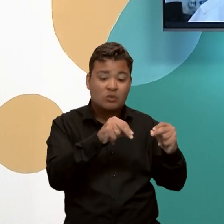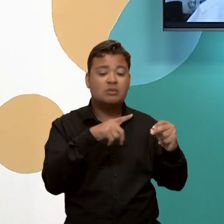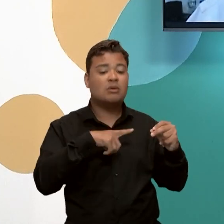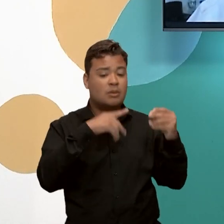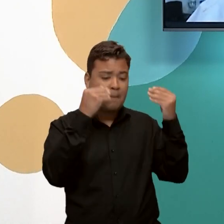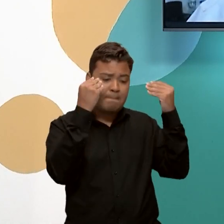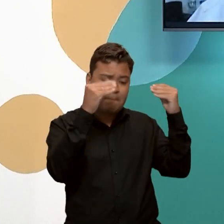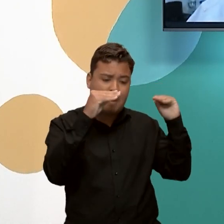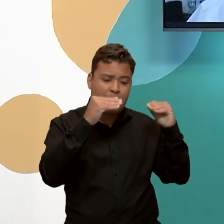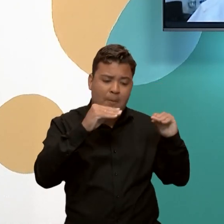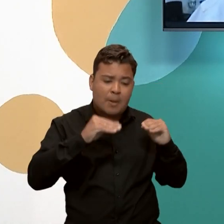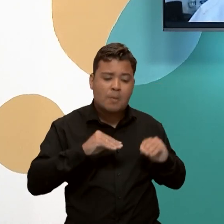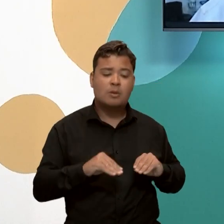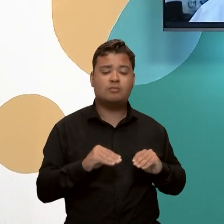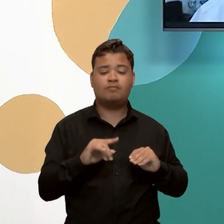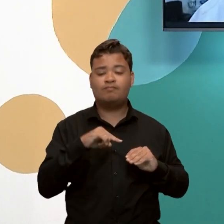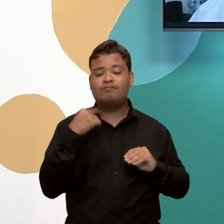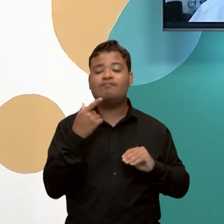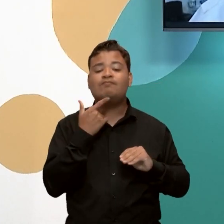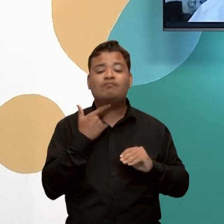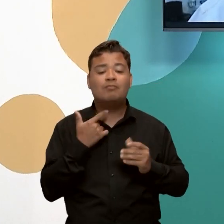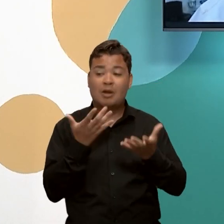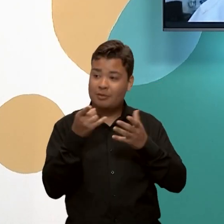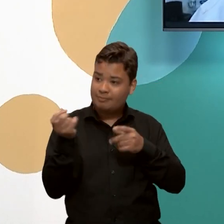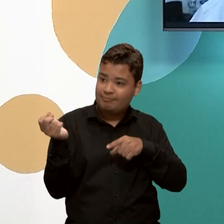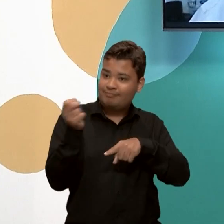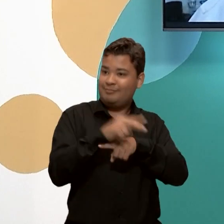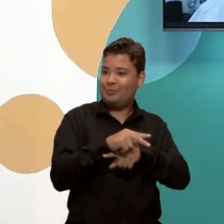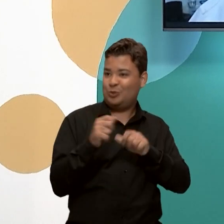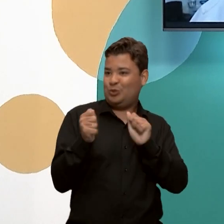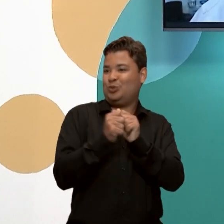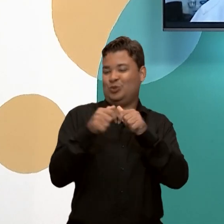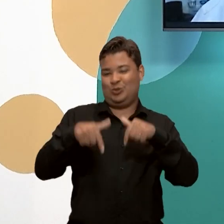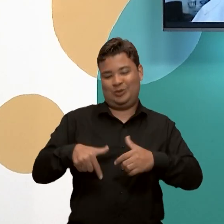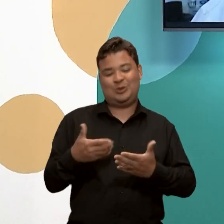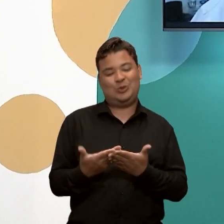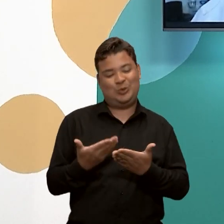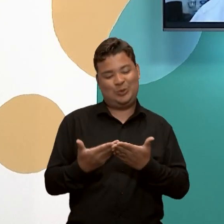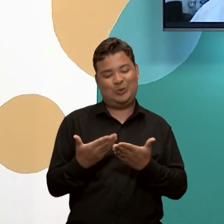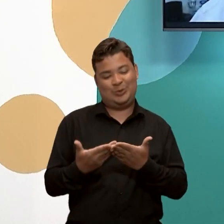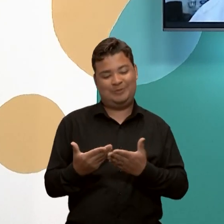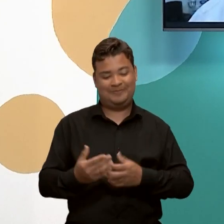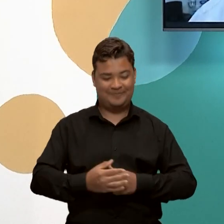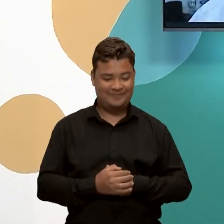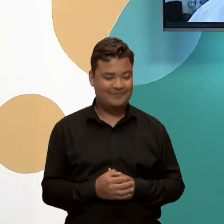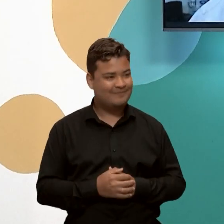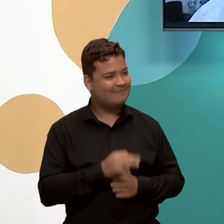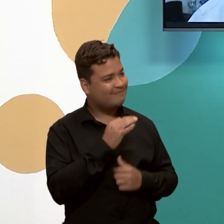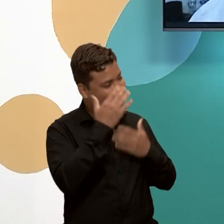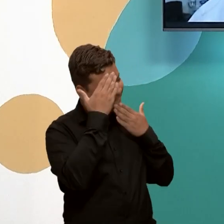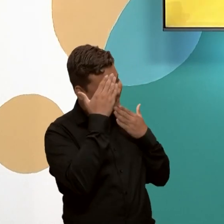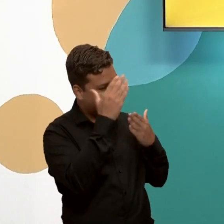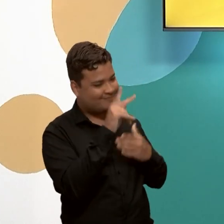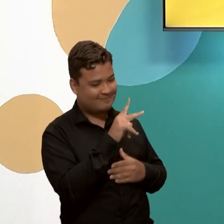dispostas lá e a gente quer que você esteja conosco. Esse é o desejo da UFG. Obrigada,